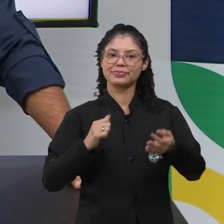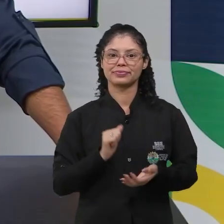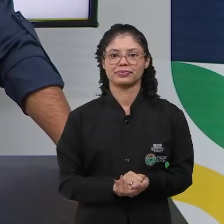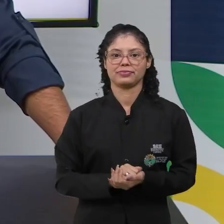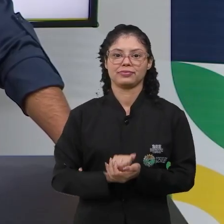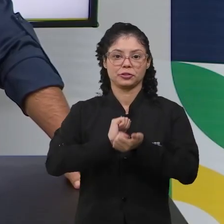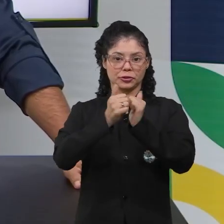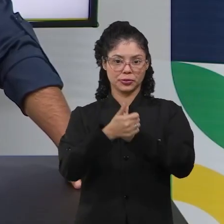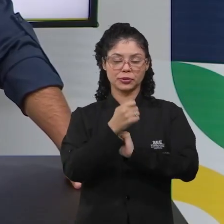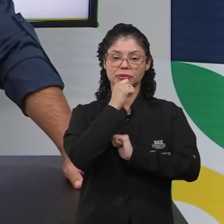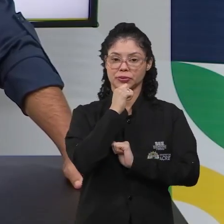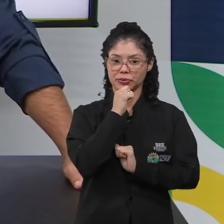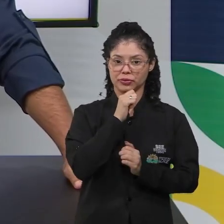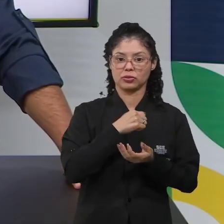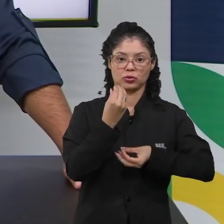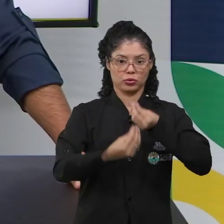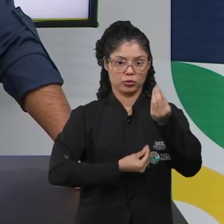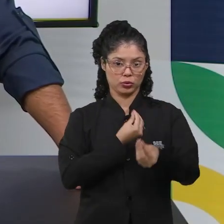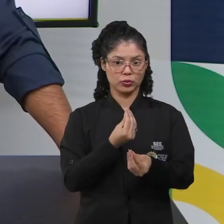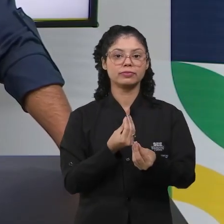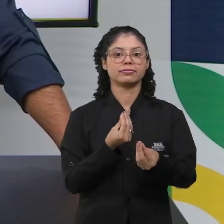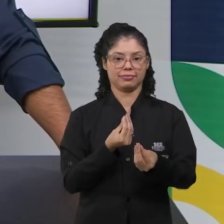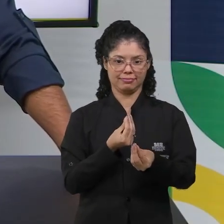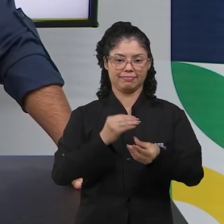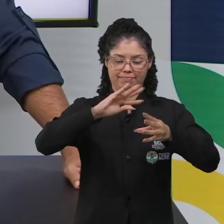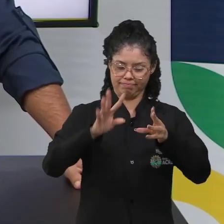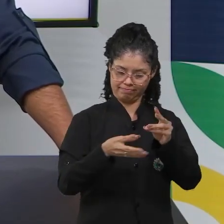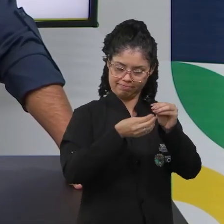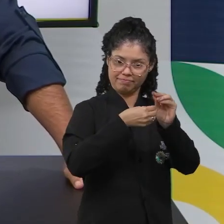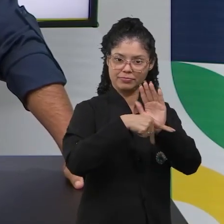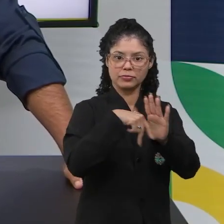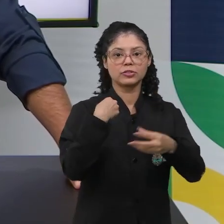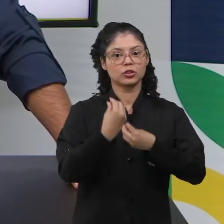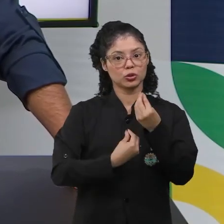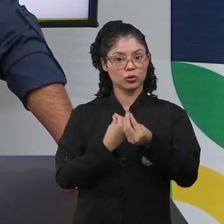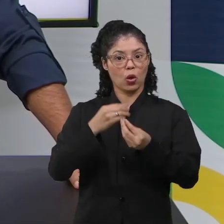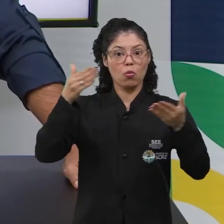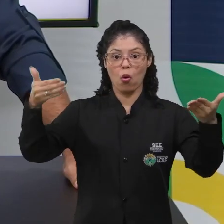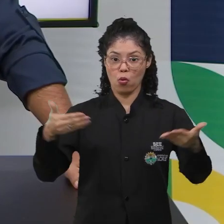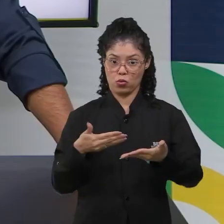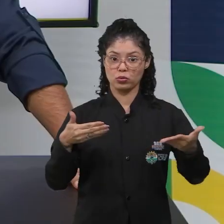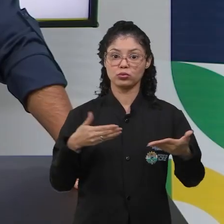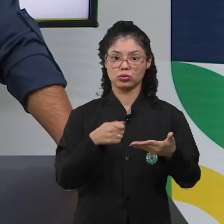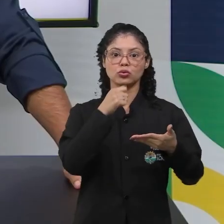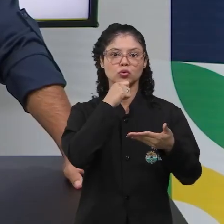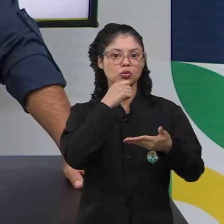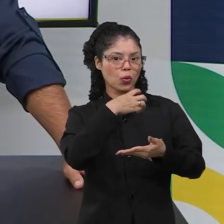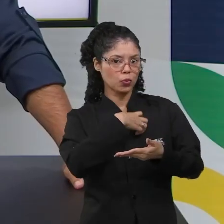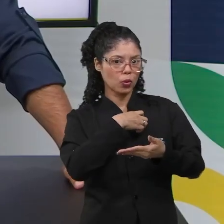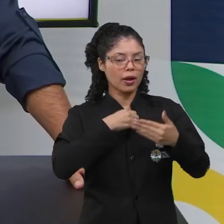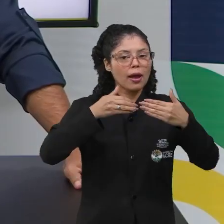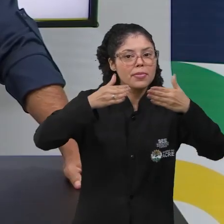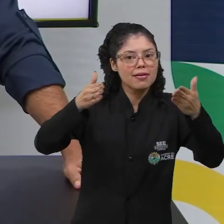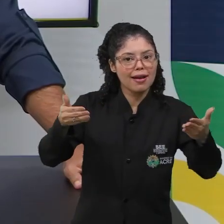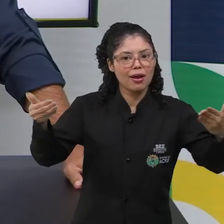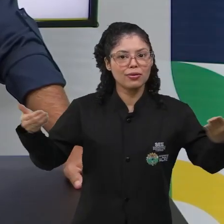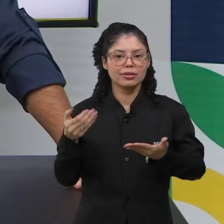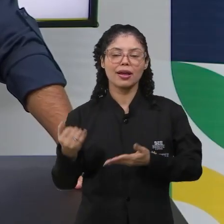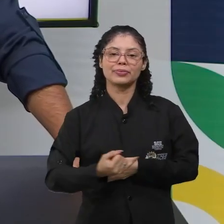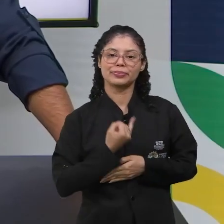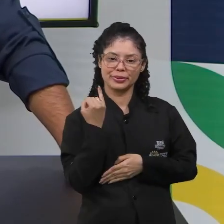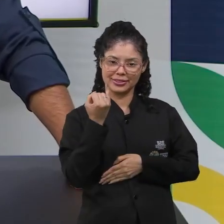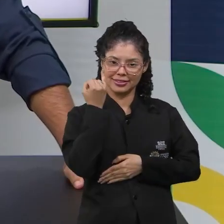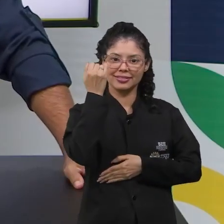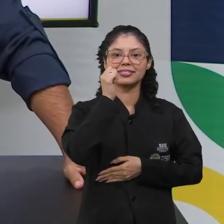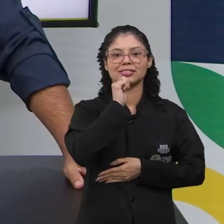e o esporte vinha como um incremento. Tanto que hoje, o momento da abertura, ele é crucial